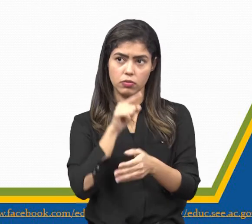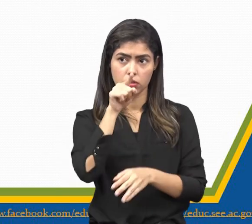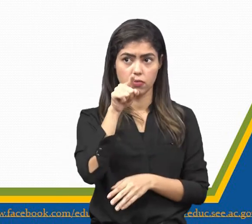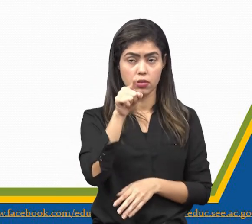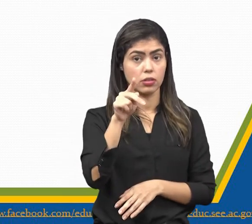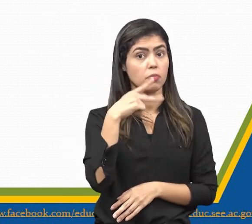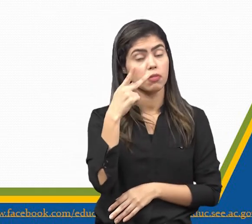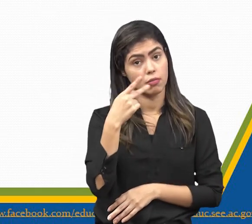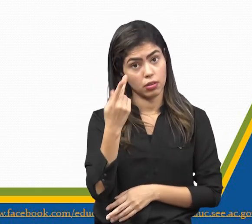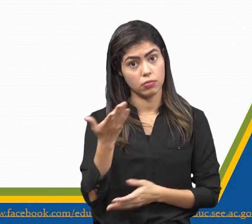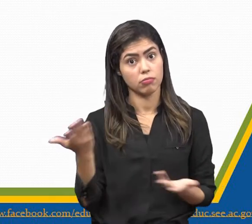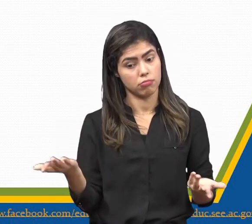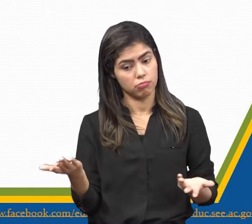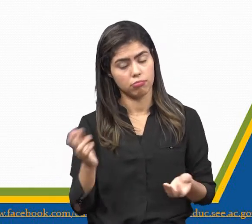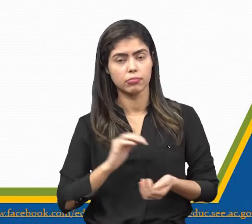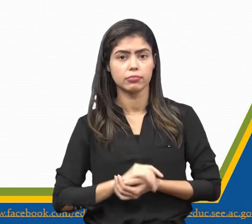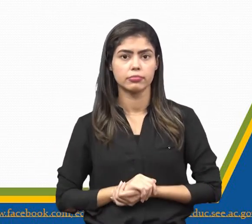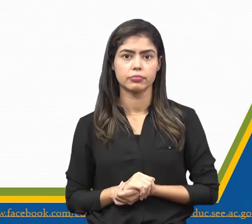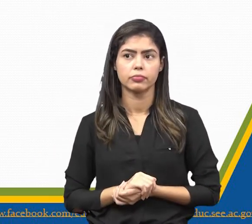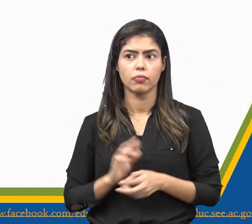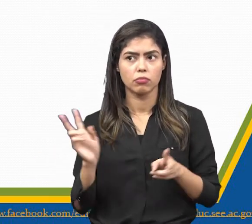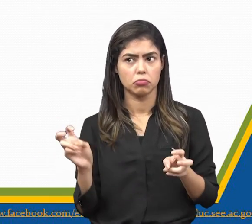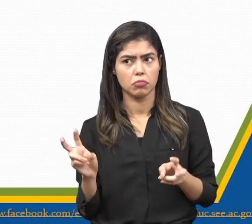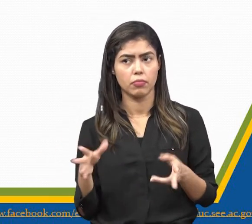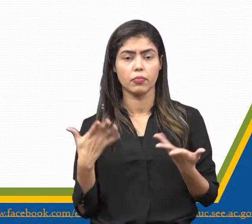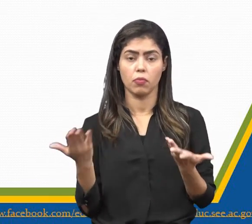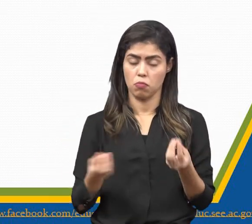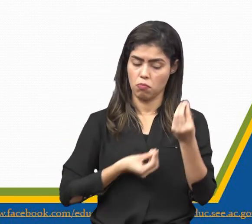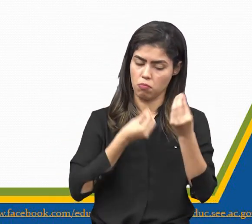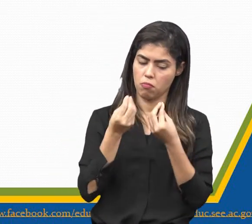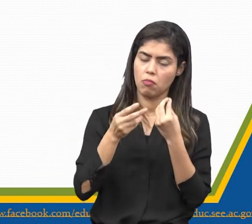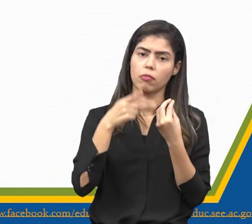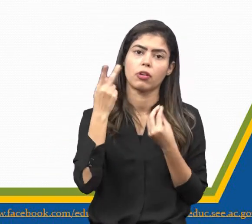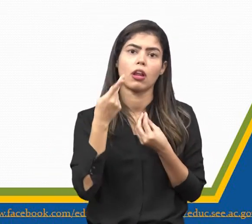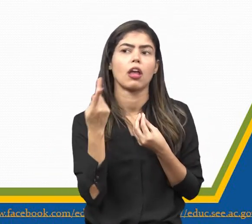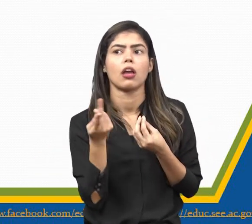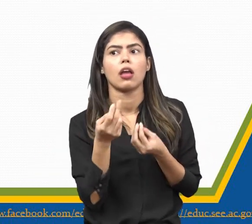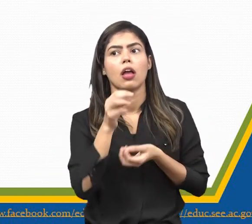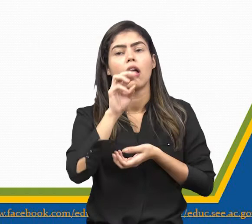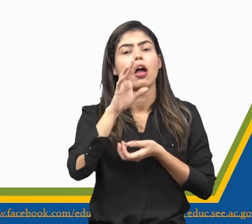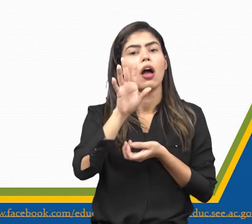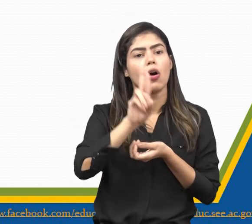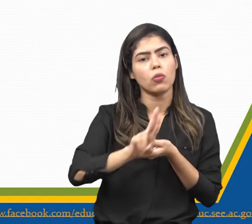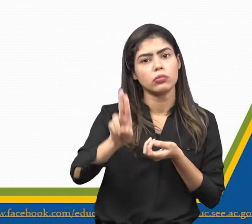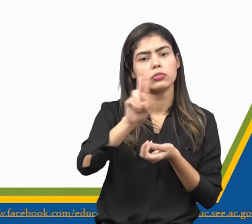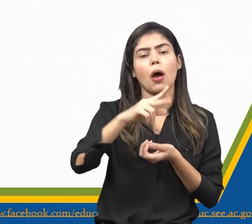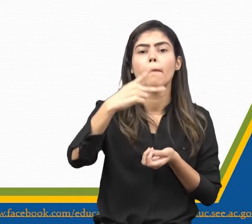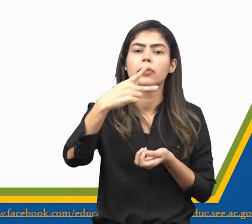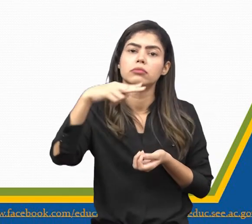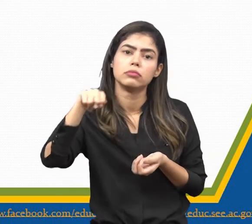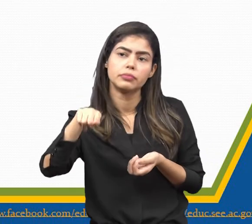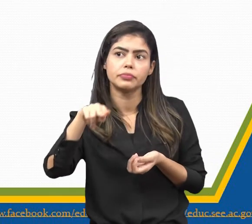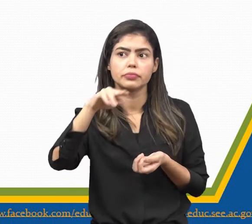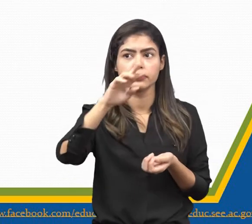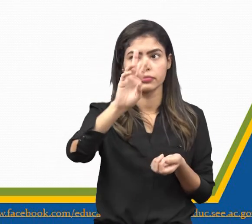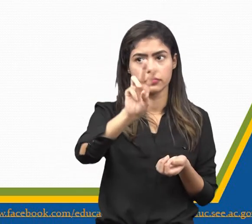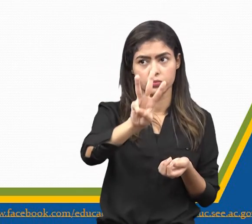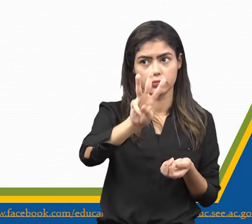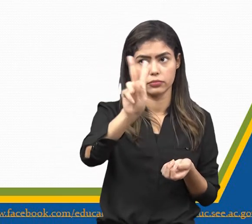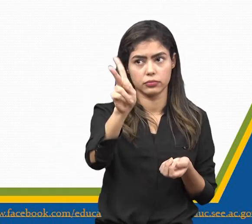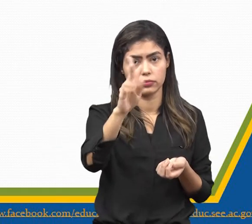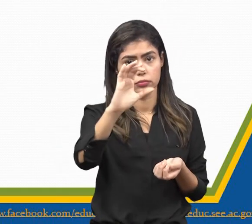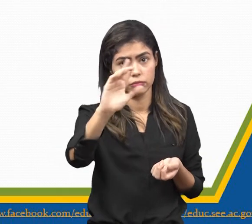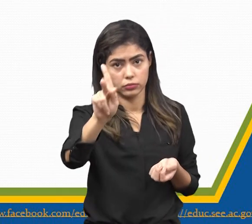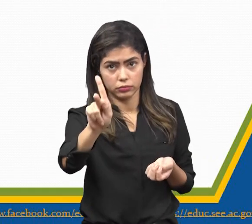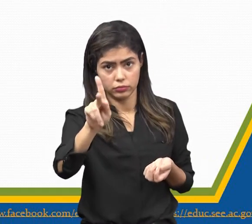me falou sobre. Então, como eu estou falando agora de livros, eu vou usar o pronome relativo which para me referir a eles. Porque